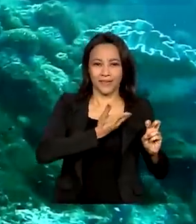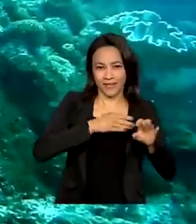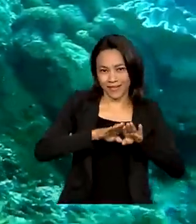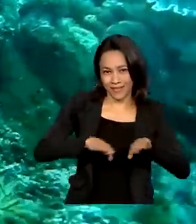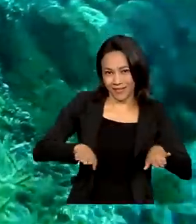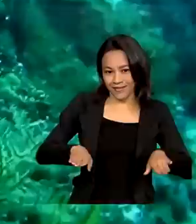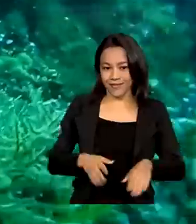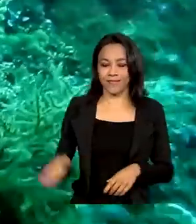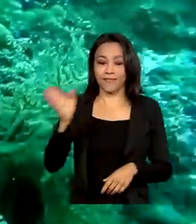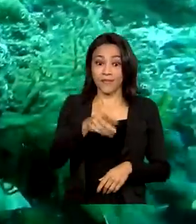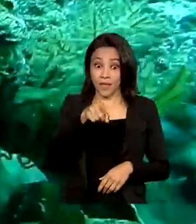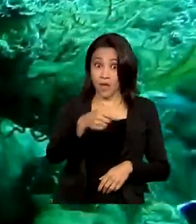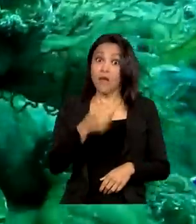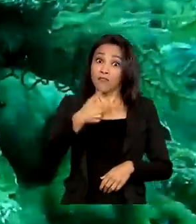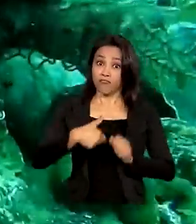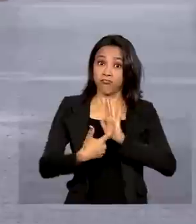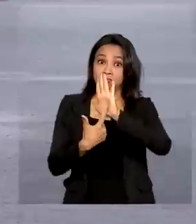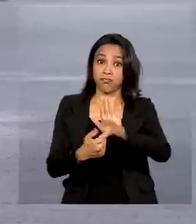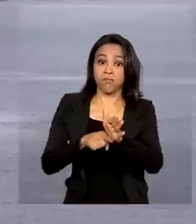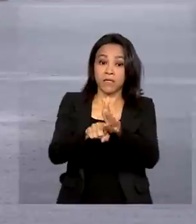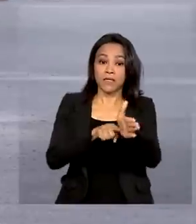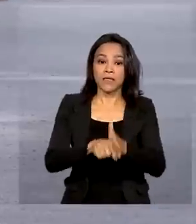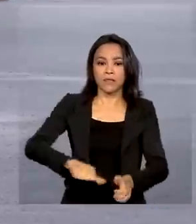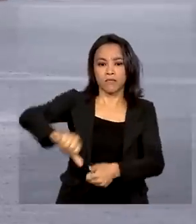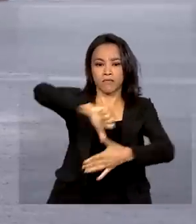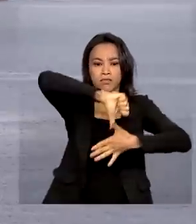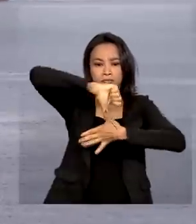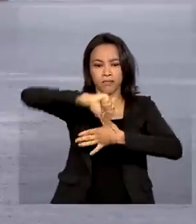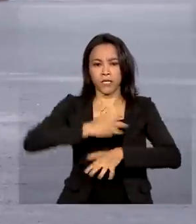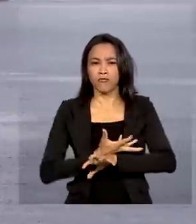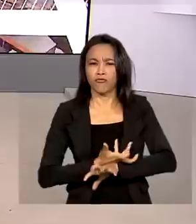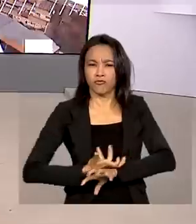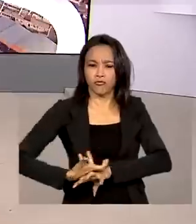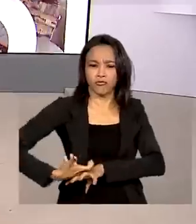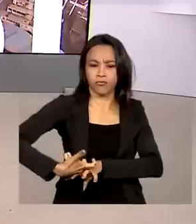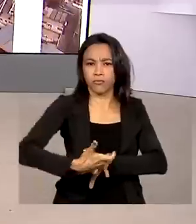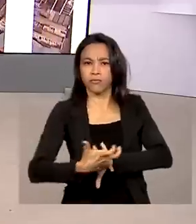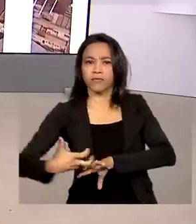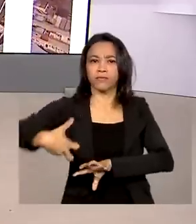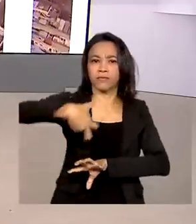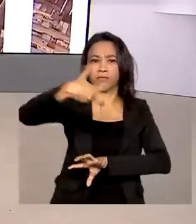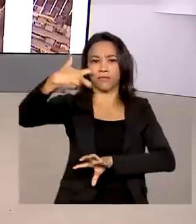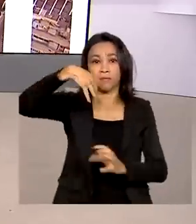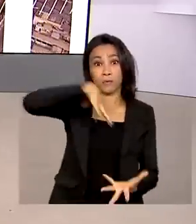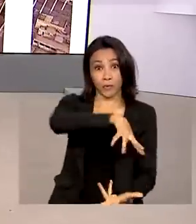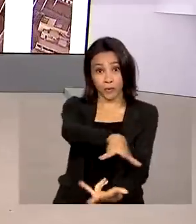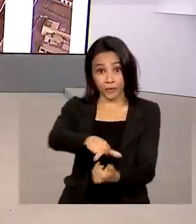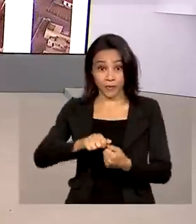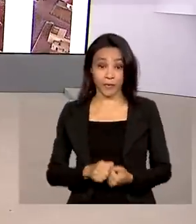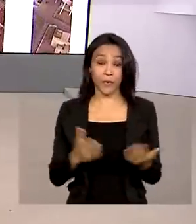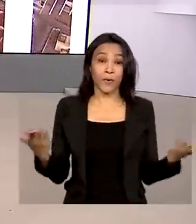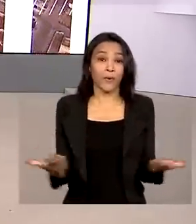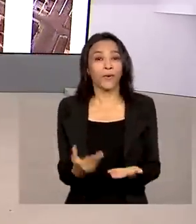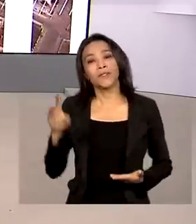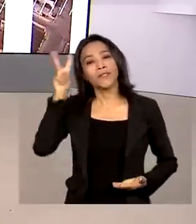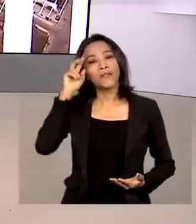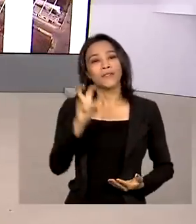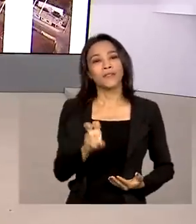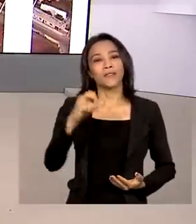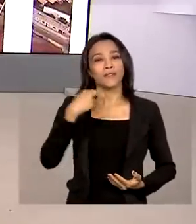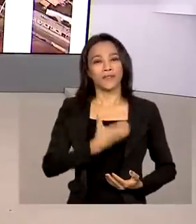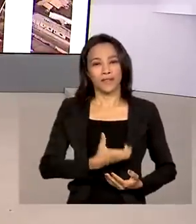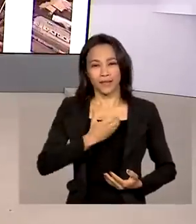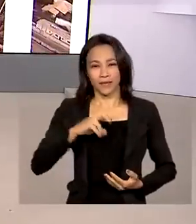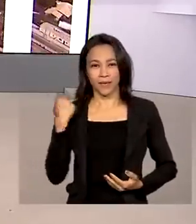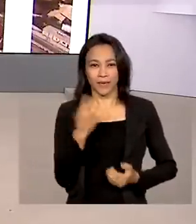revela que a América do Sul tem um dos maiores recifes do mundo. Segunda-feira, 5 de dezembro, o Brasil em